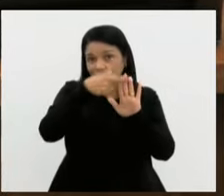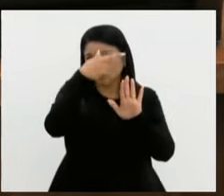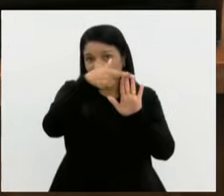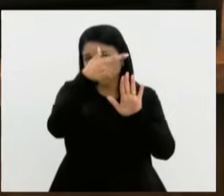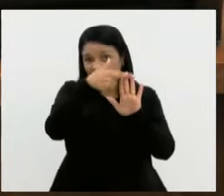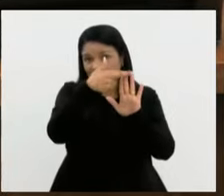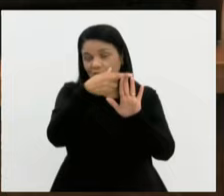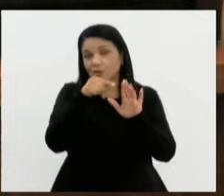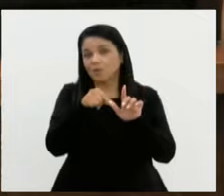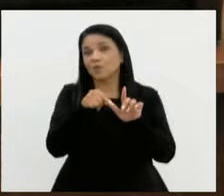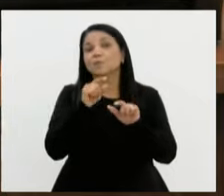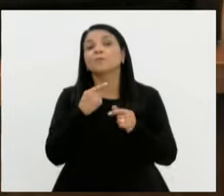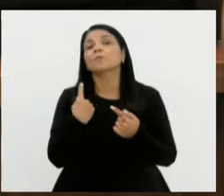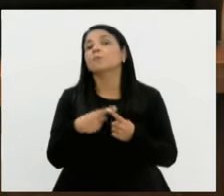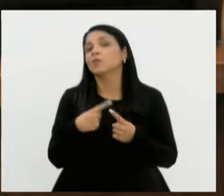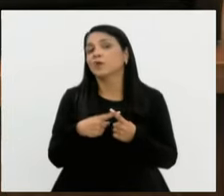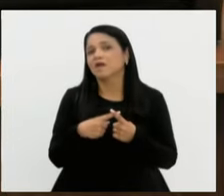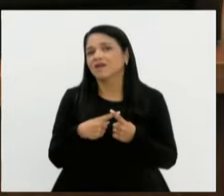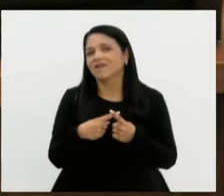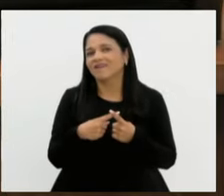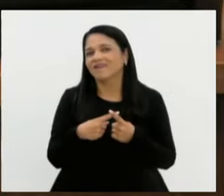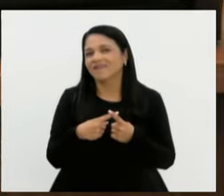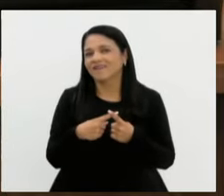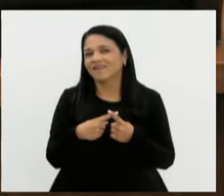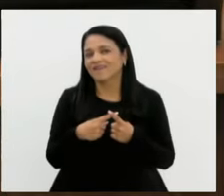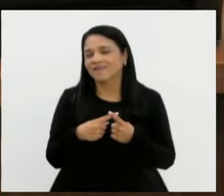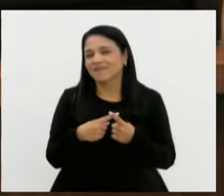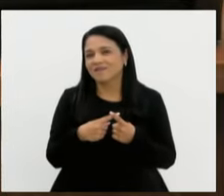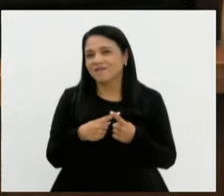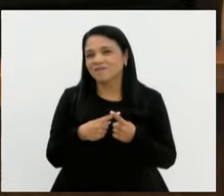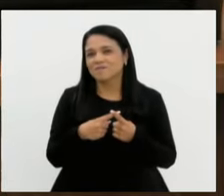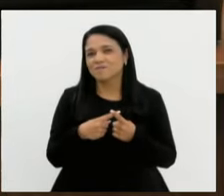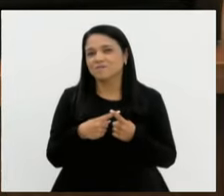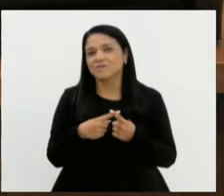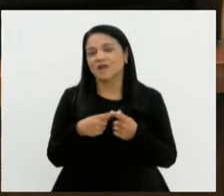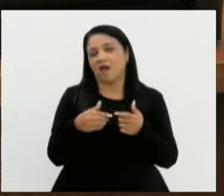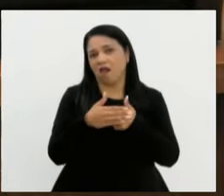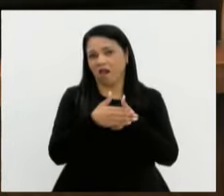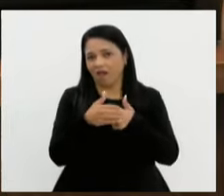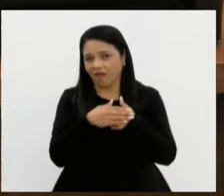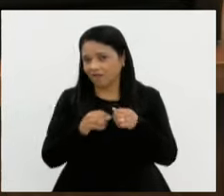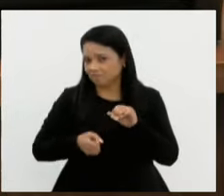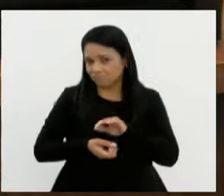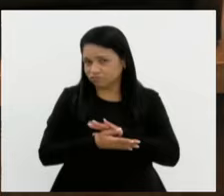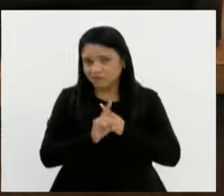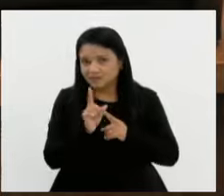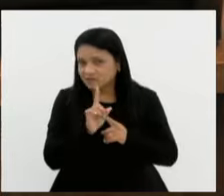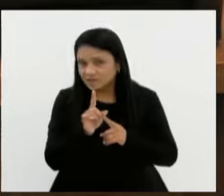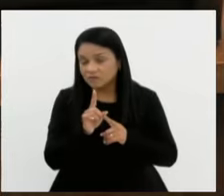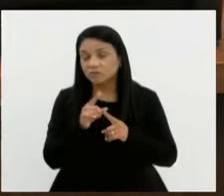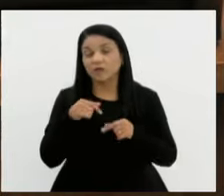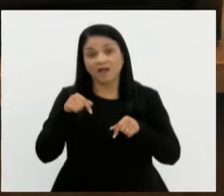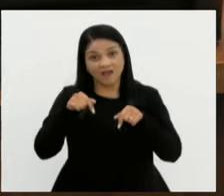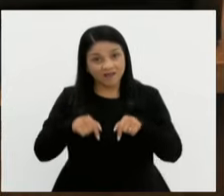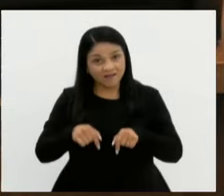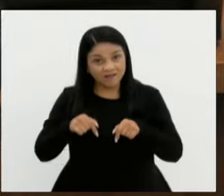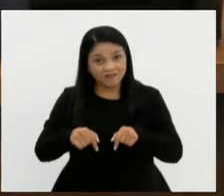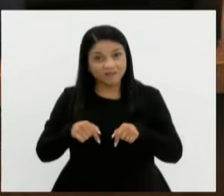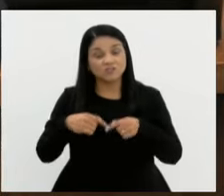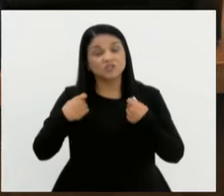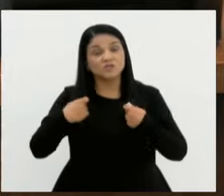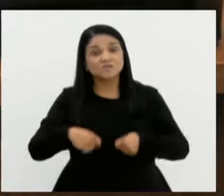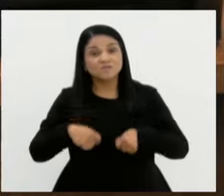para a torcida. Por quê? Porque, veja, mais uma vez eu quero ratificar esta questão. Nós não estávamos fazendo aqui